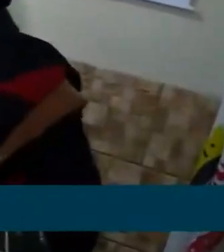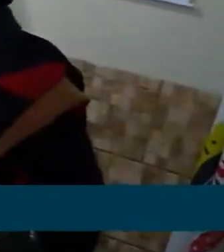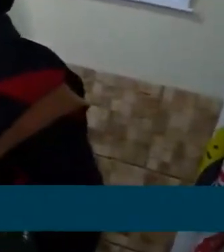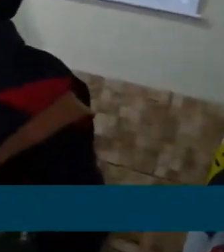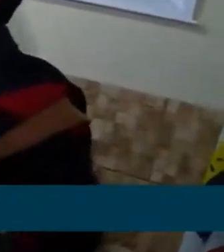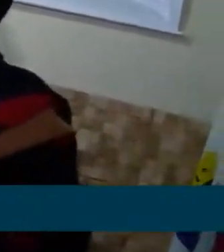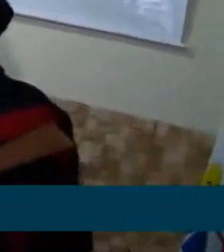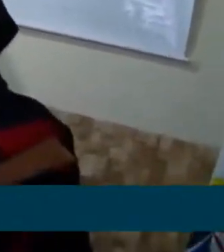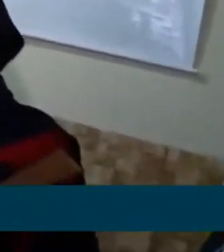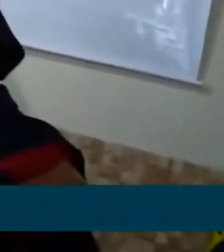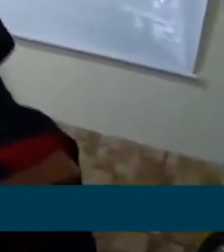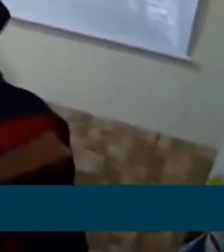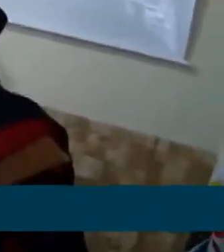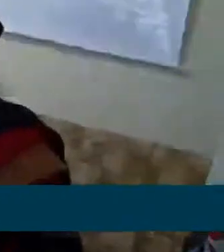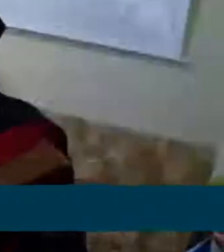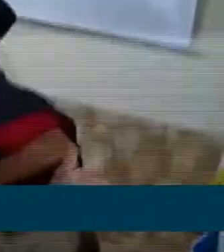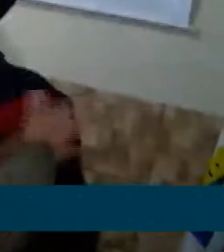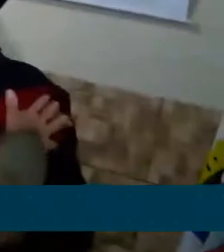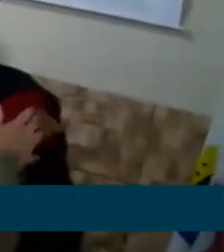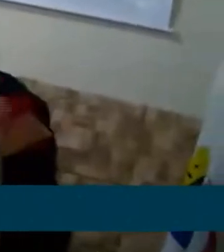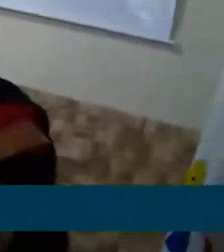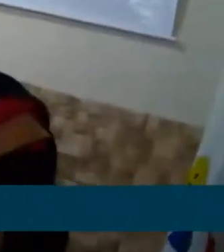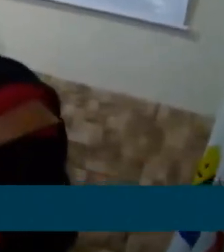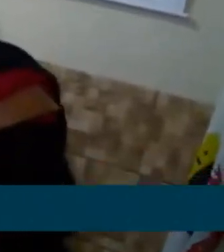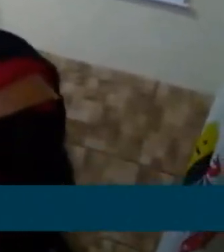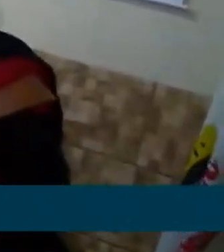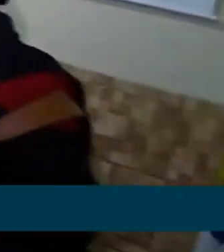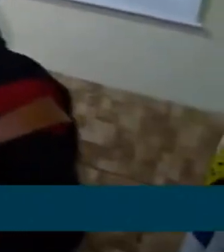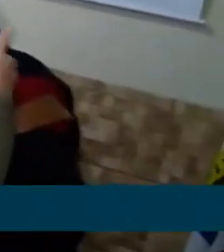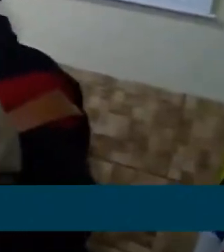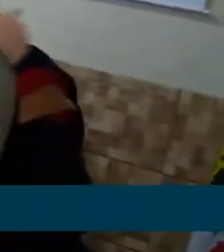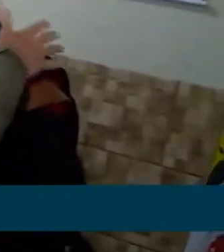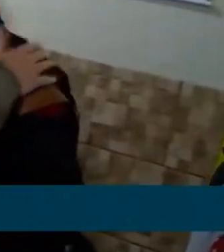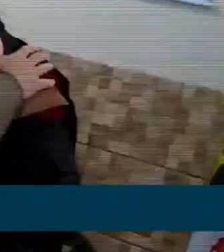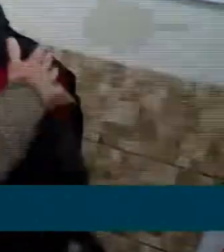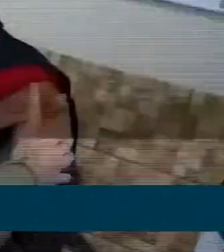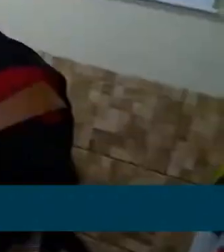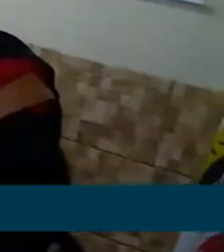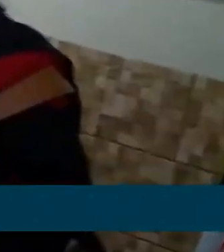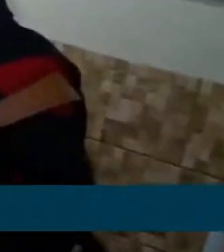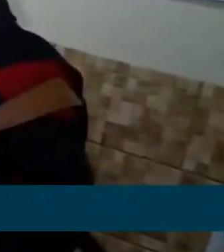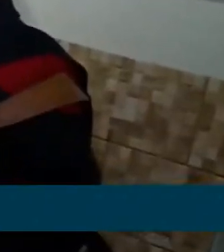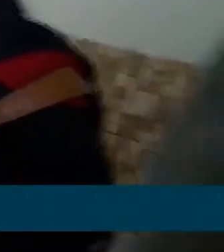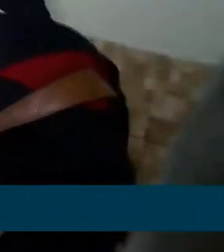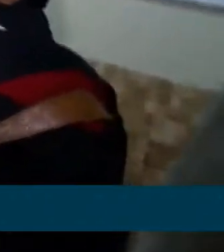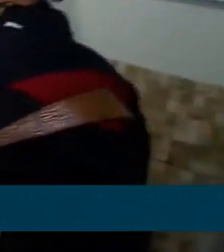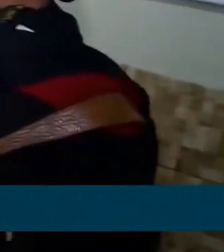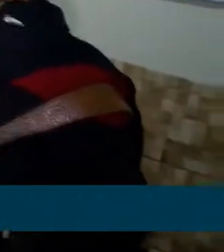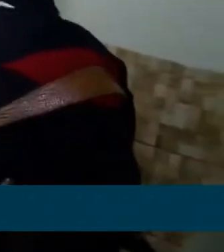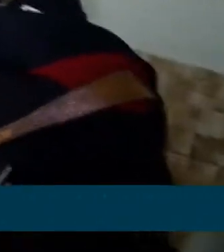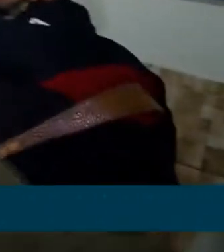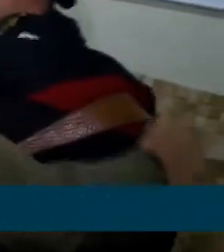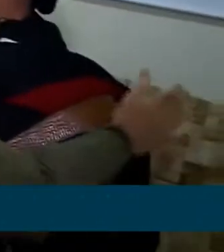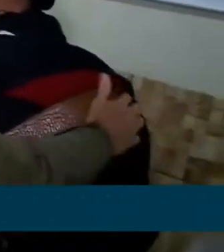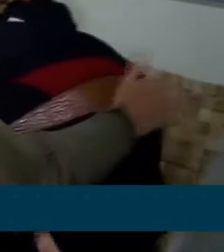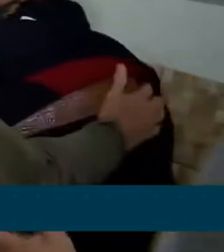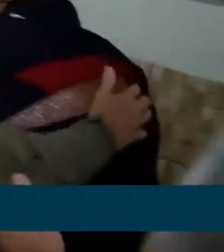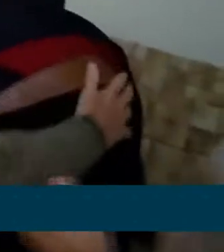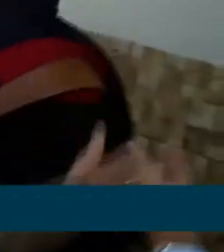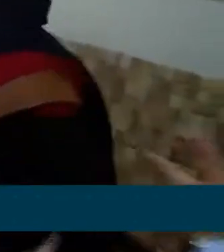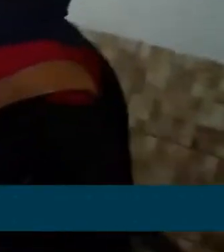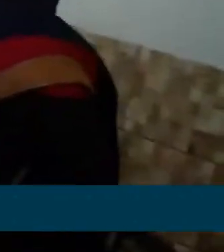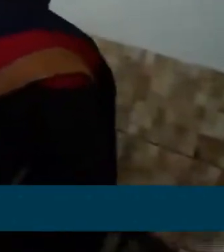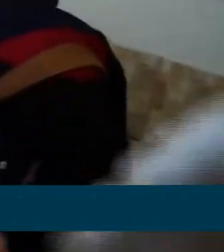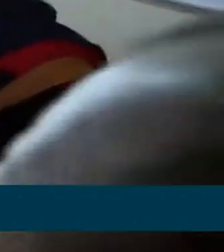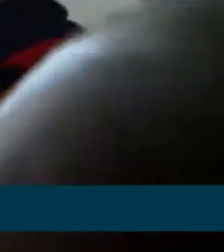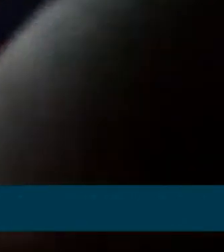Contador artilheiro, 25º grupo de artilharia de campanha, grupo Leite de Castro, 89, né? O senhor foi